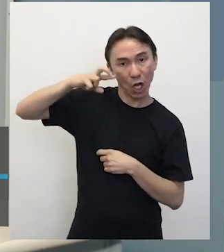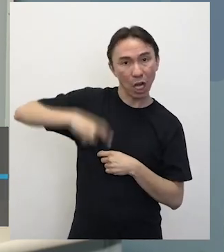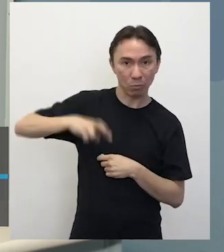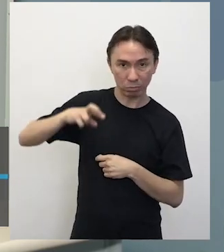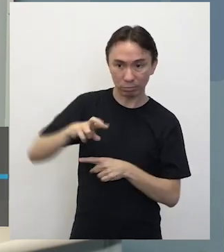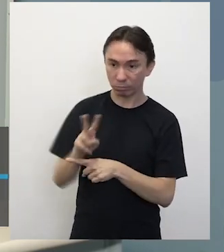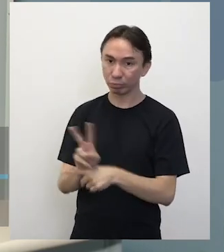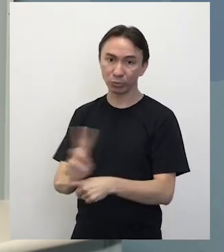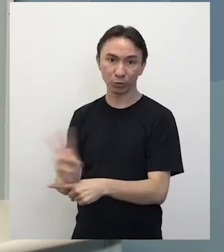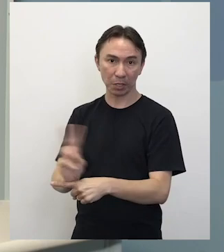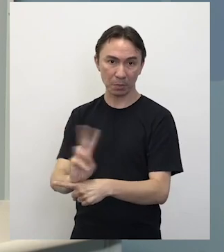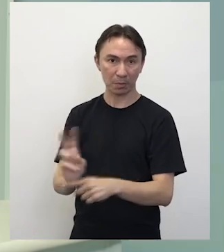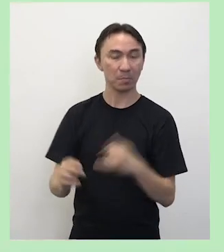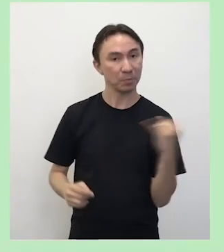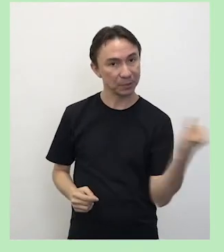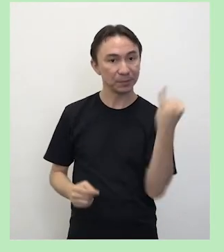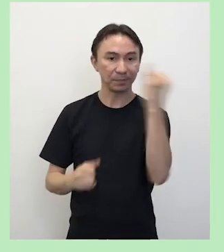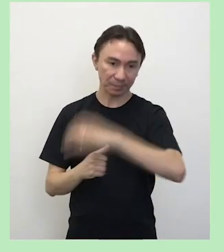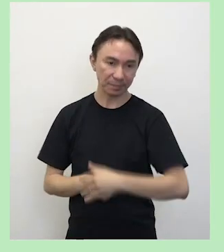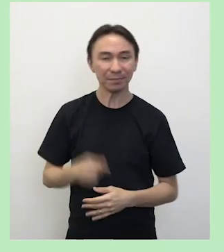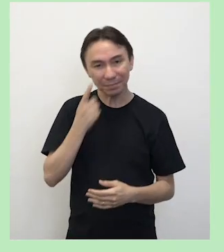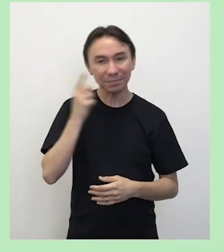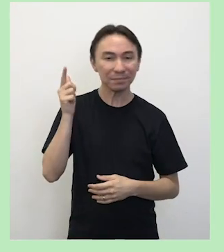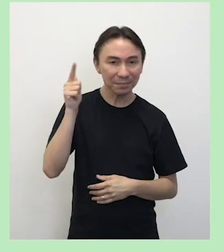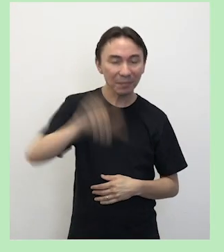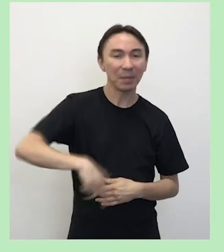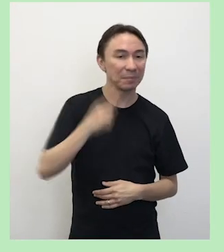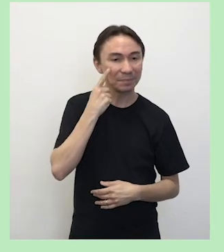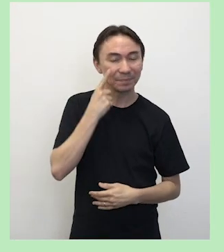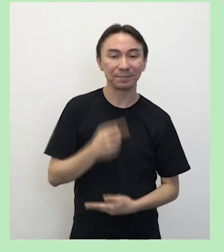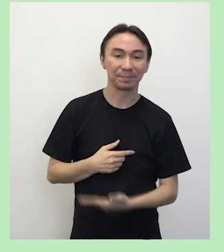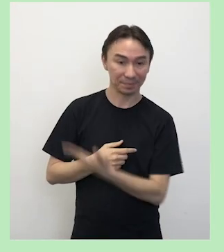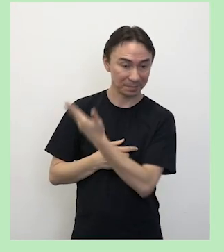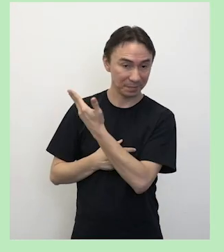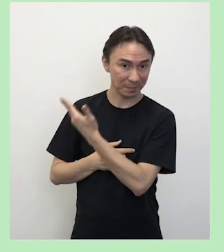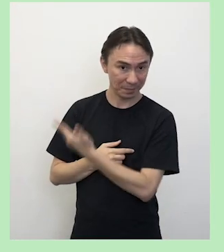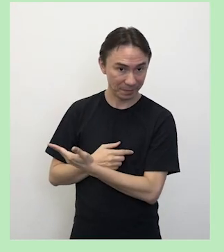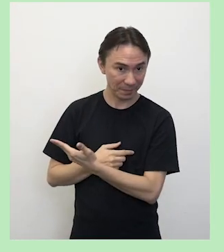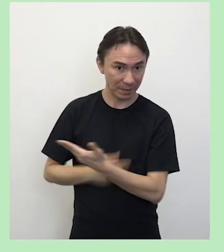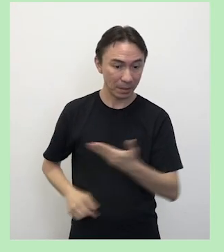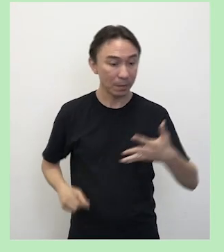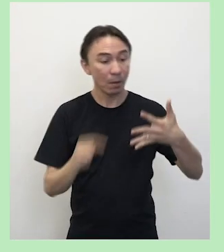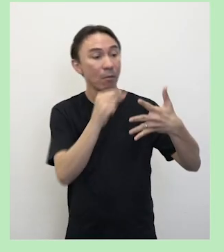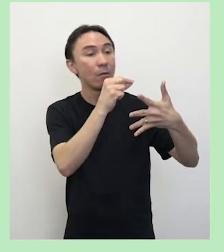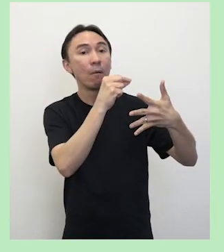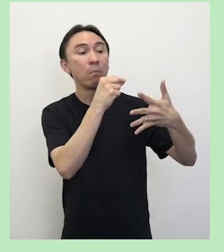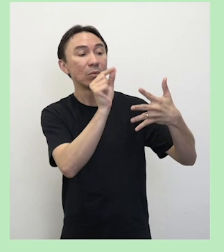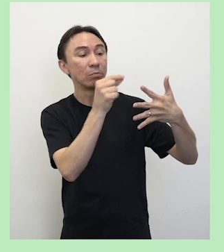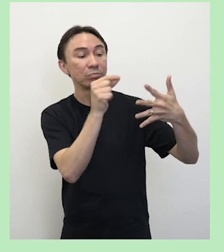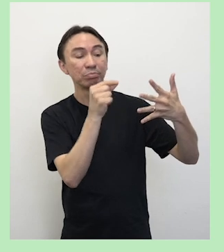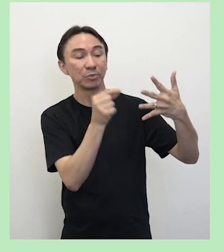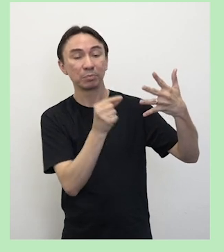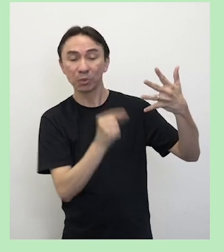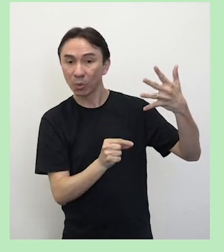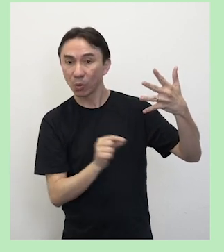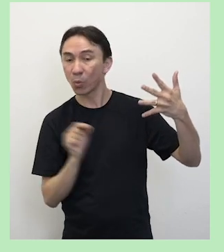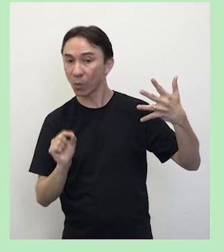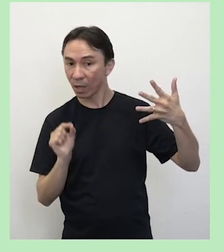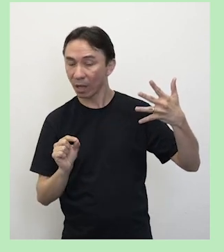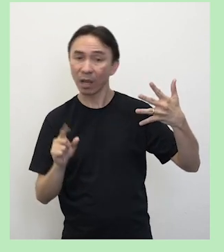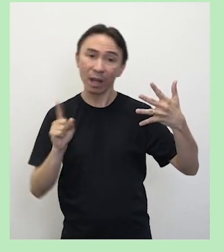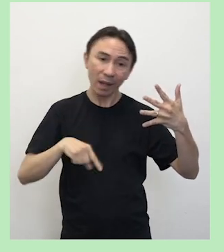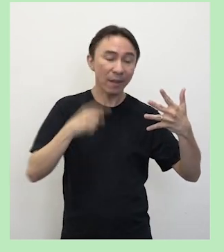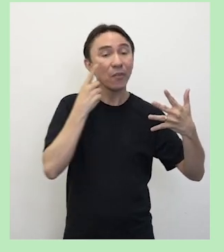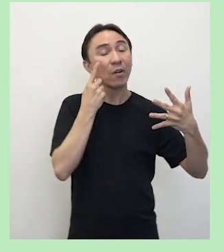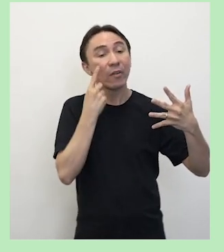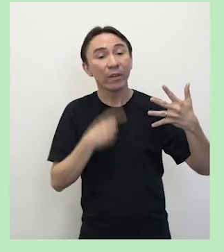tela. Bom, para a gente saber um pouco mais desses indicadores, os indicadores eles são aspectos definidos como medidores